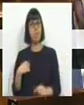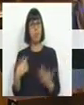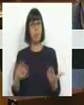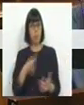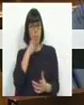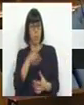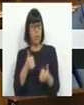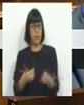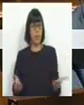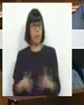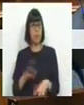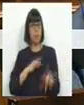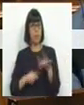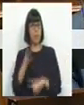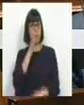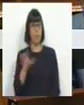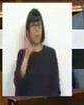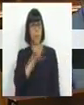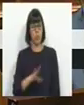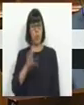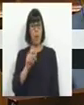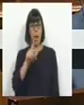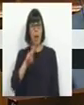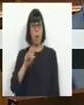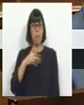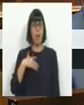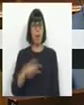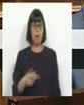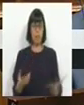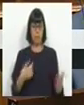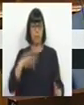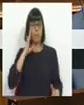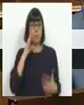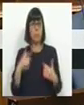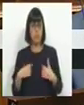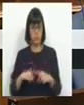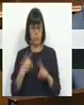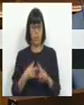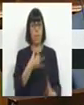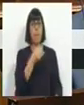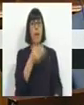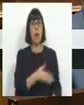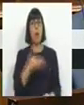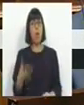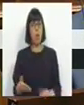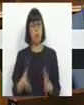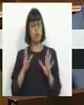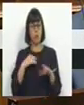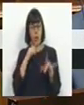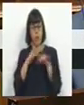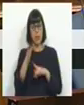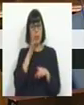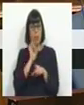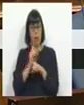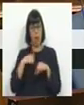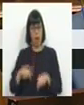bem referia o Sr. Deputado João Almeida. E também sei que em 2011, porque já era deputado